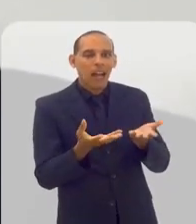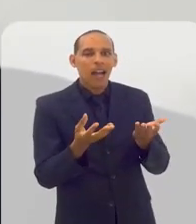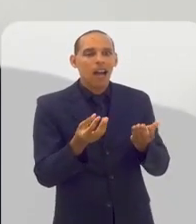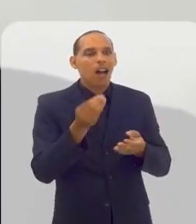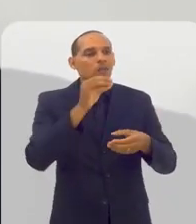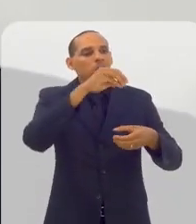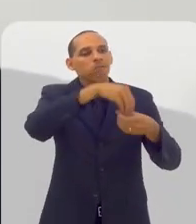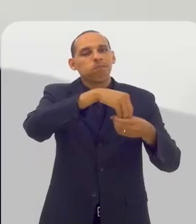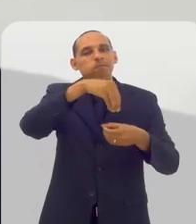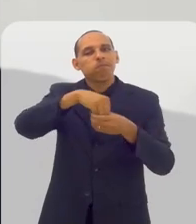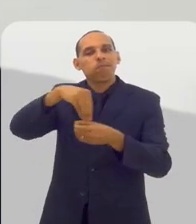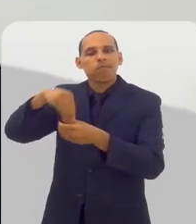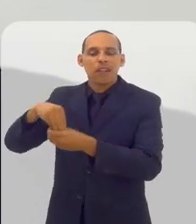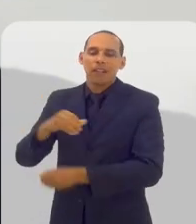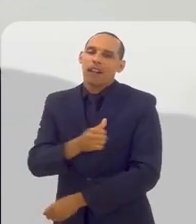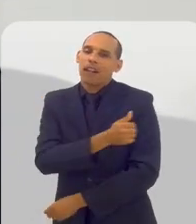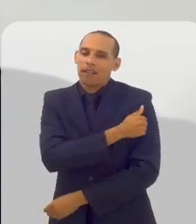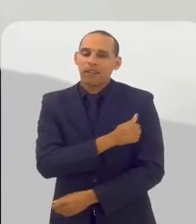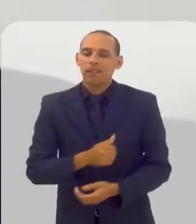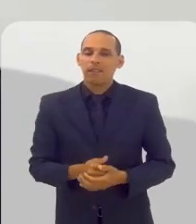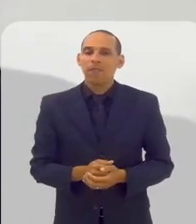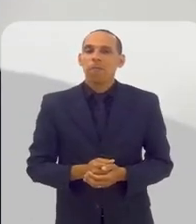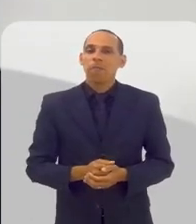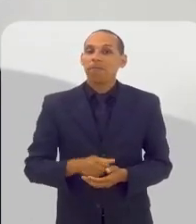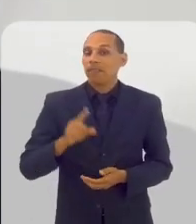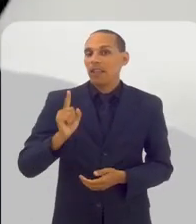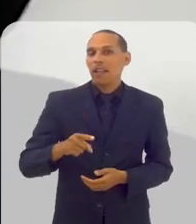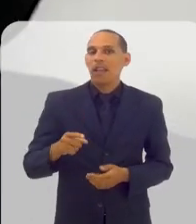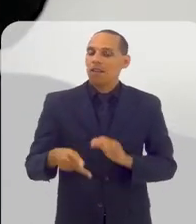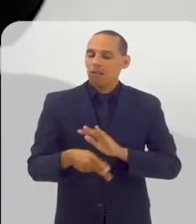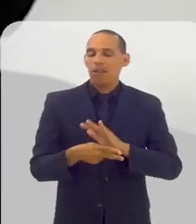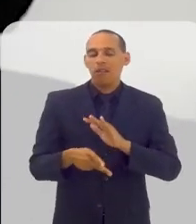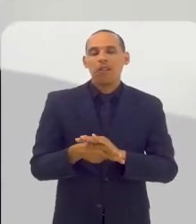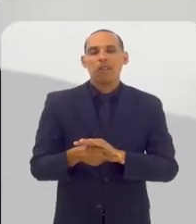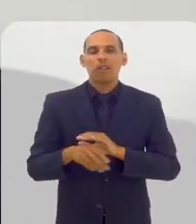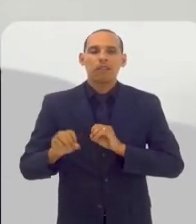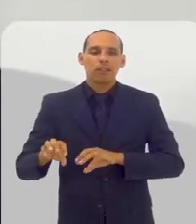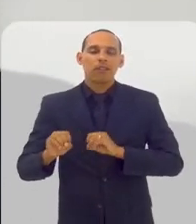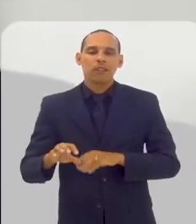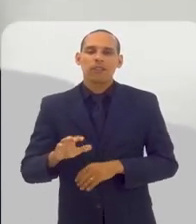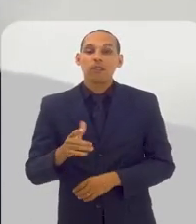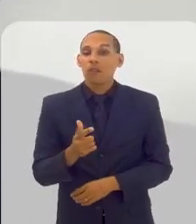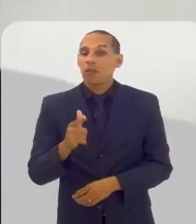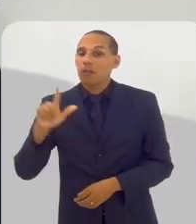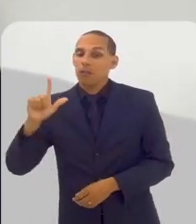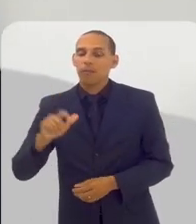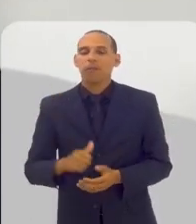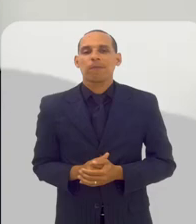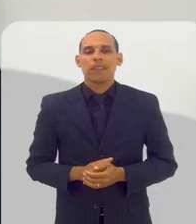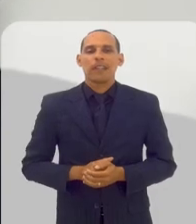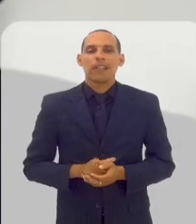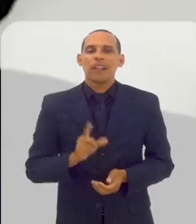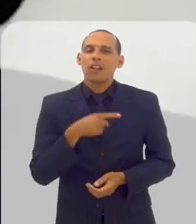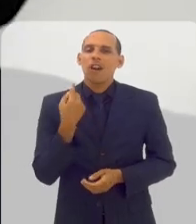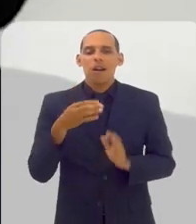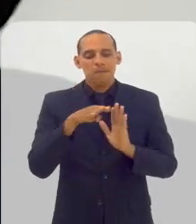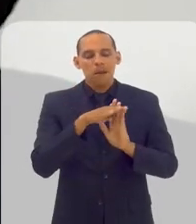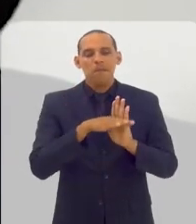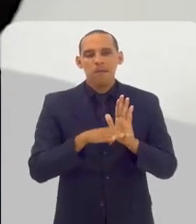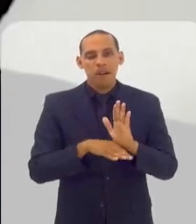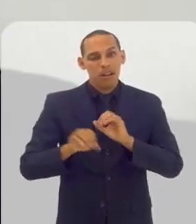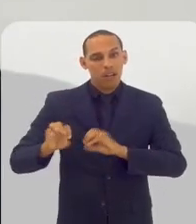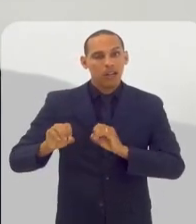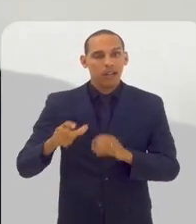quem curtir em todos os seus alunos então isso aí é uma parte da educação fora isso nós temos vários